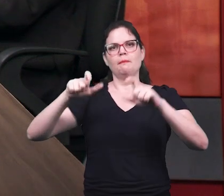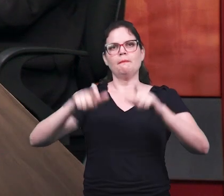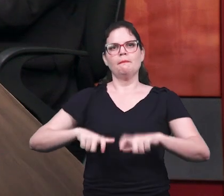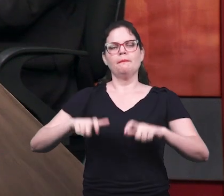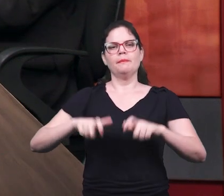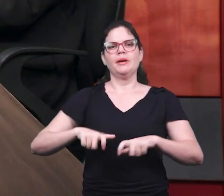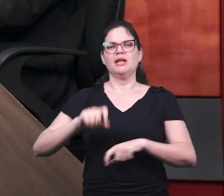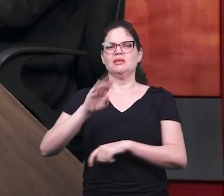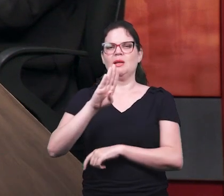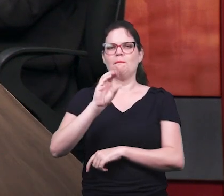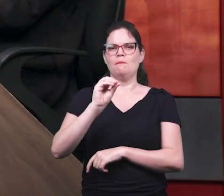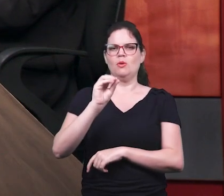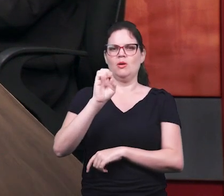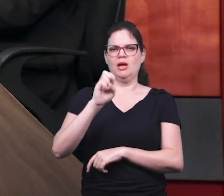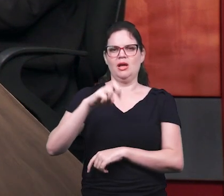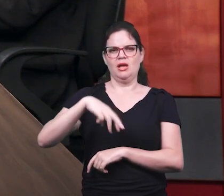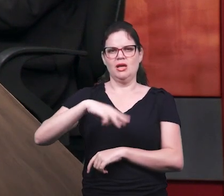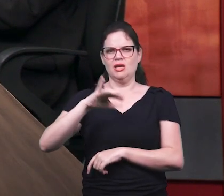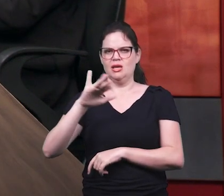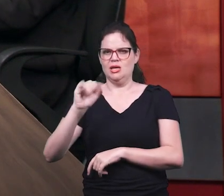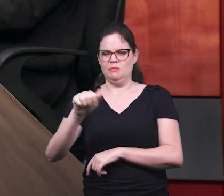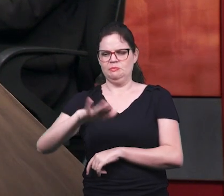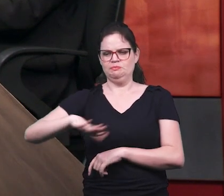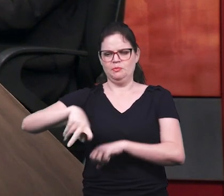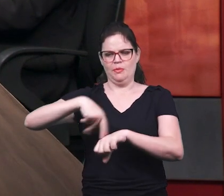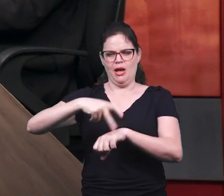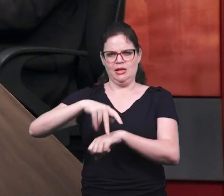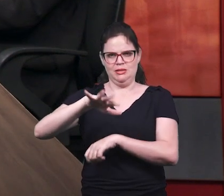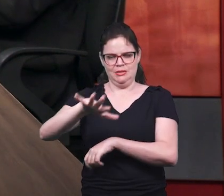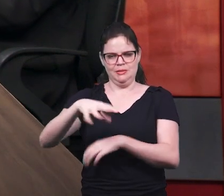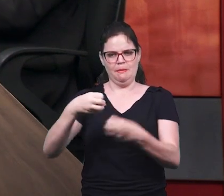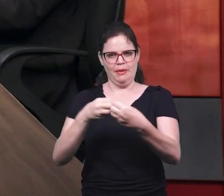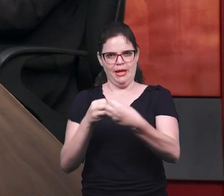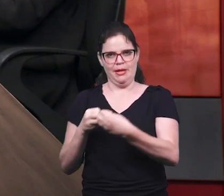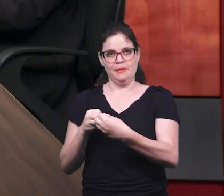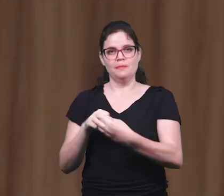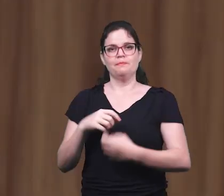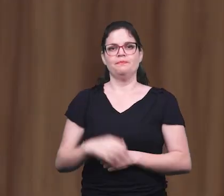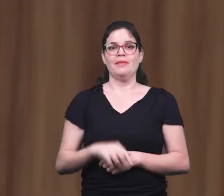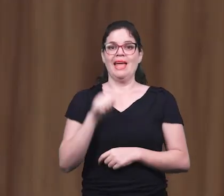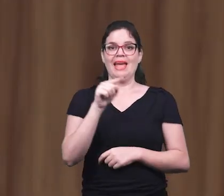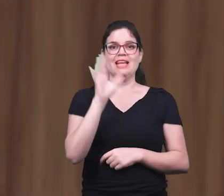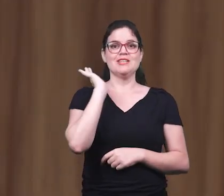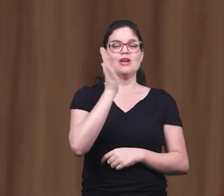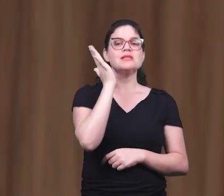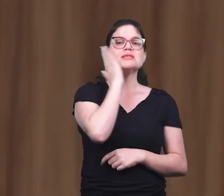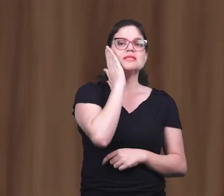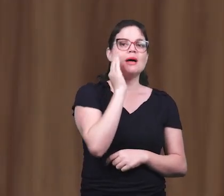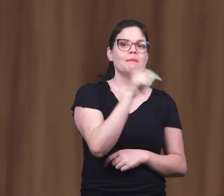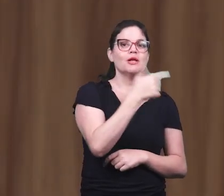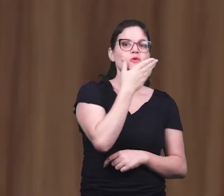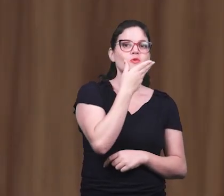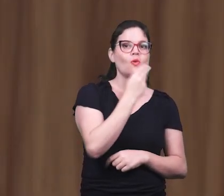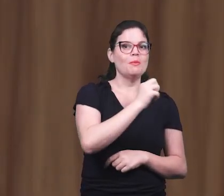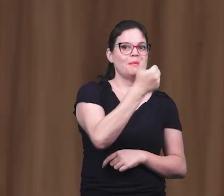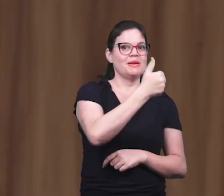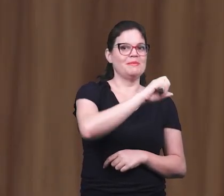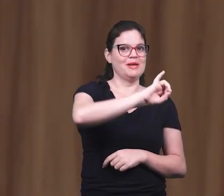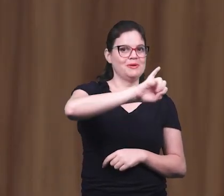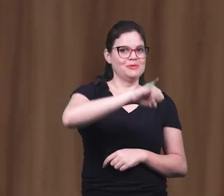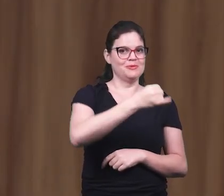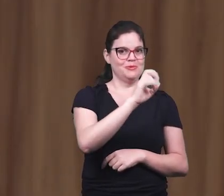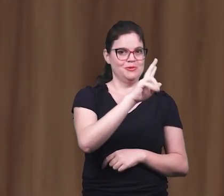Tcheca, não é isso, pastor? Boêmia, Praga. Isso. Ele vem inspirado pelos escritos de Wycliffe, né? Eles são